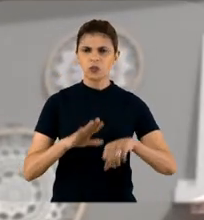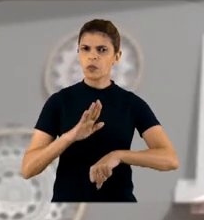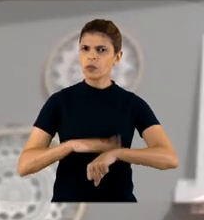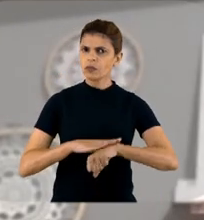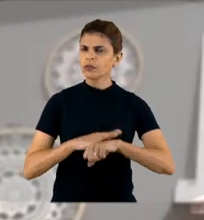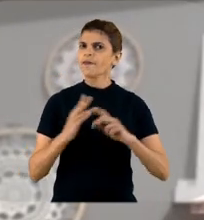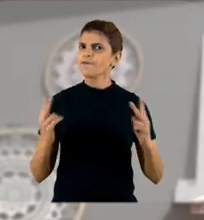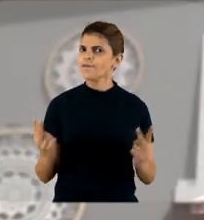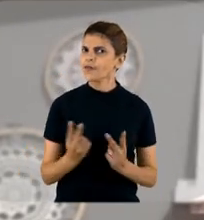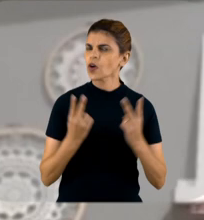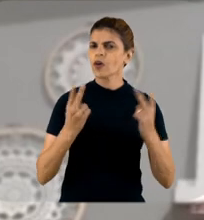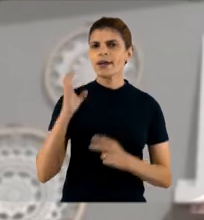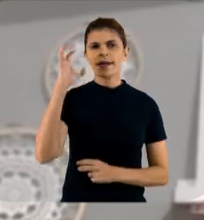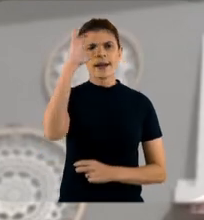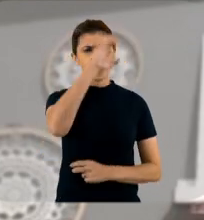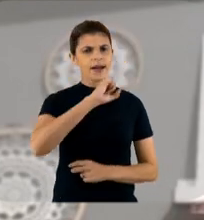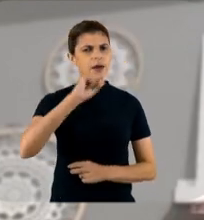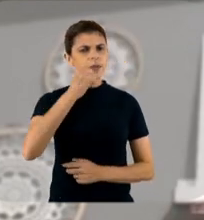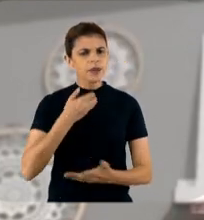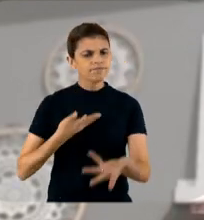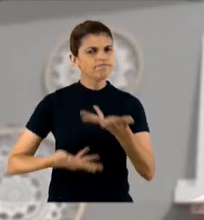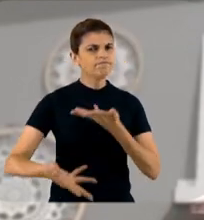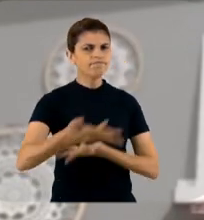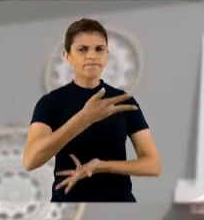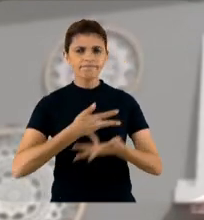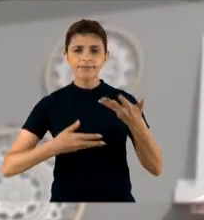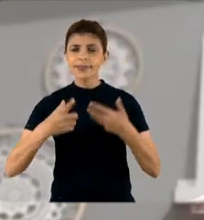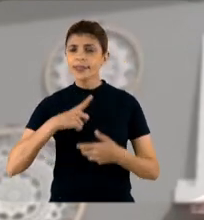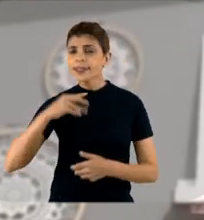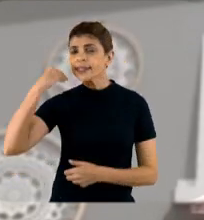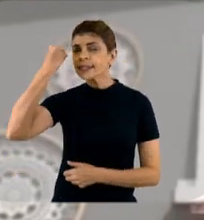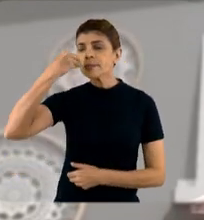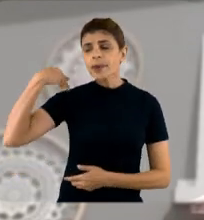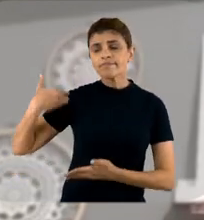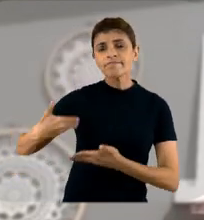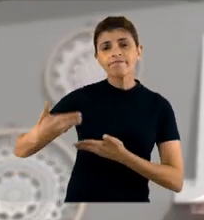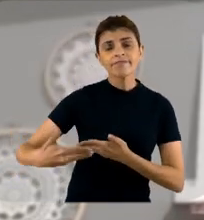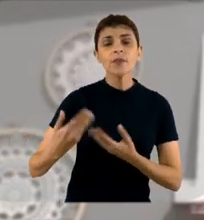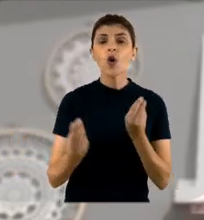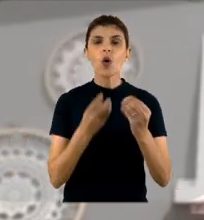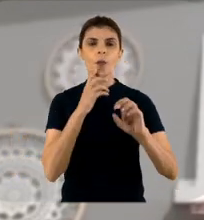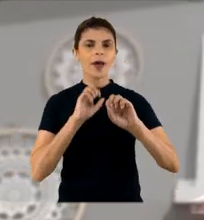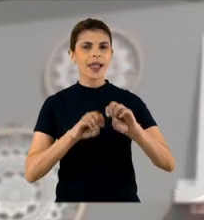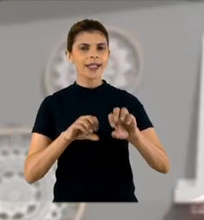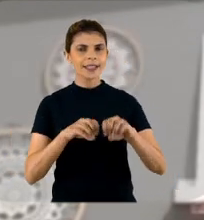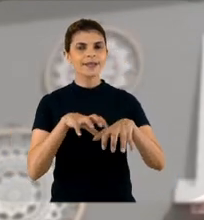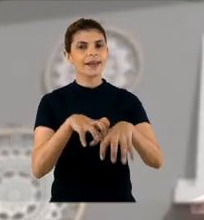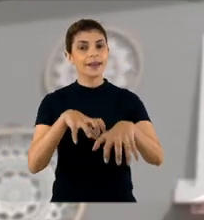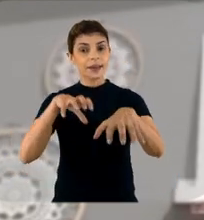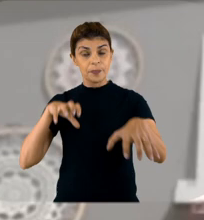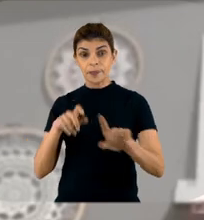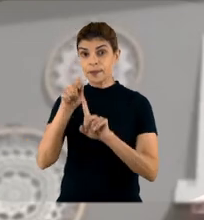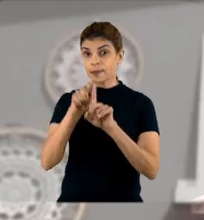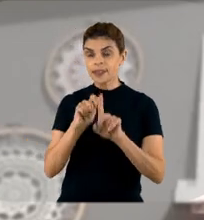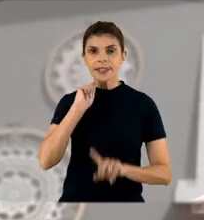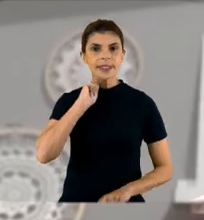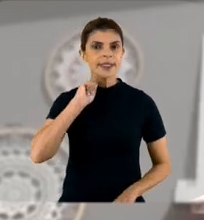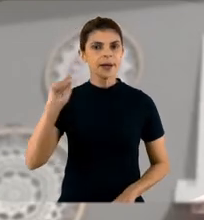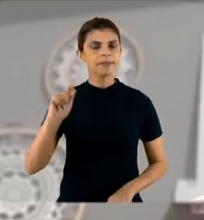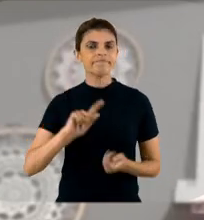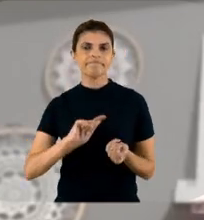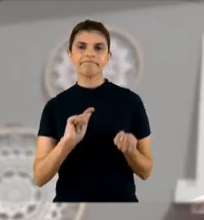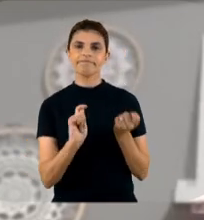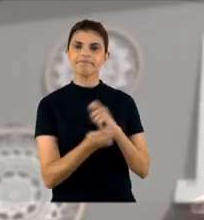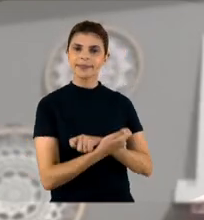nós, pois estamos aprendendo juntos e fazendo acontecer experiências com o ensino remoto. Ainda em abril, tivemos que